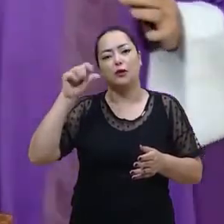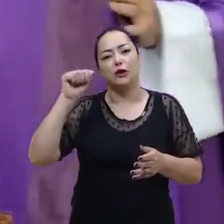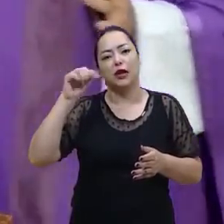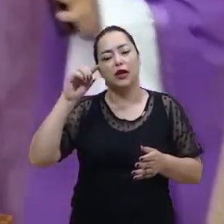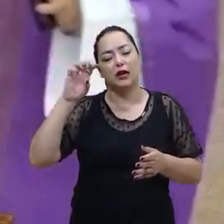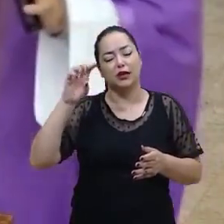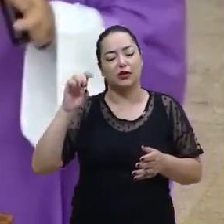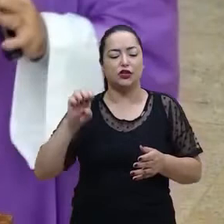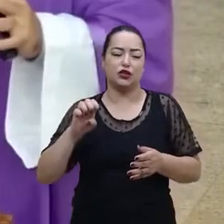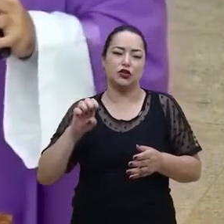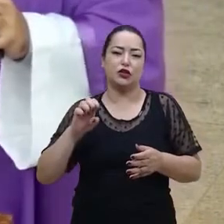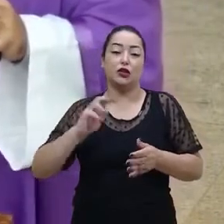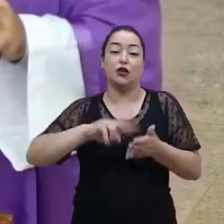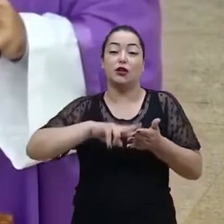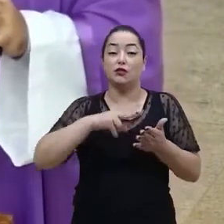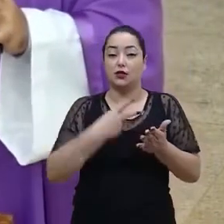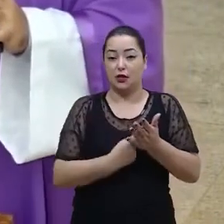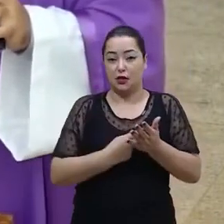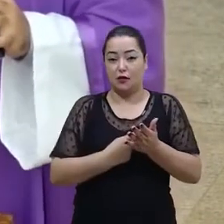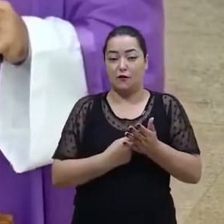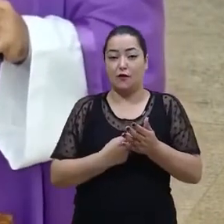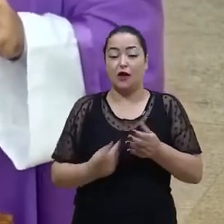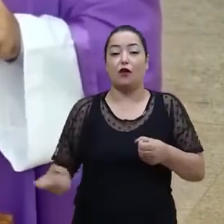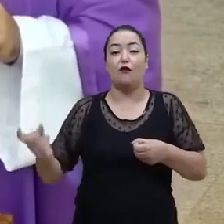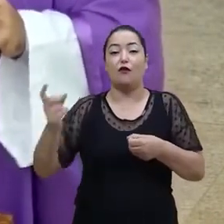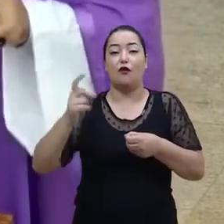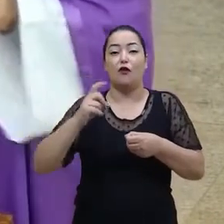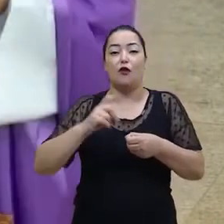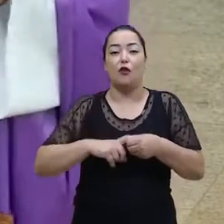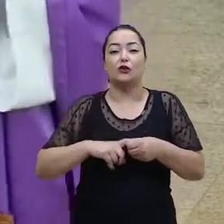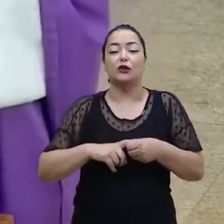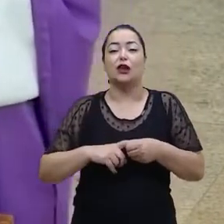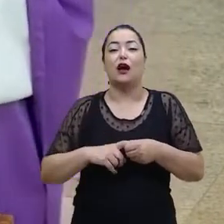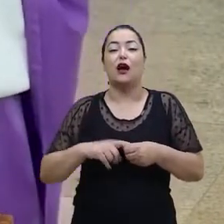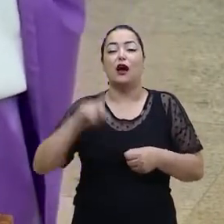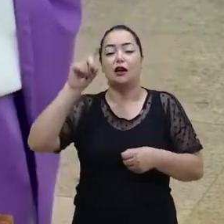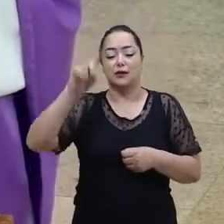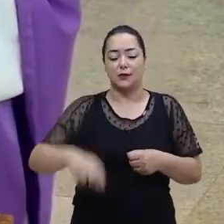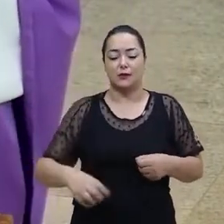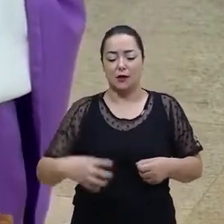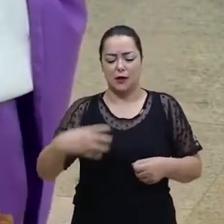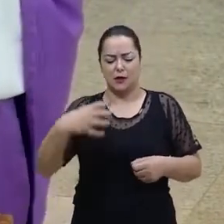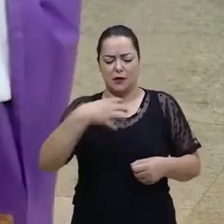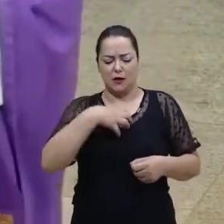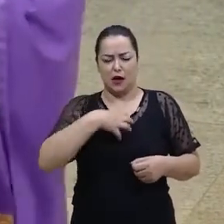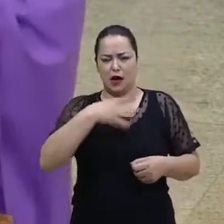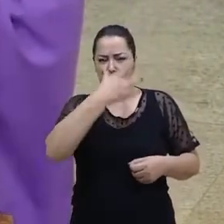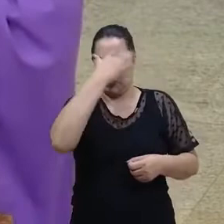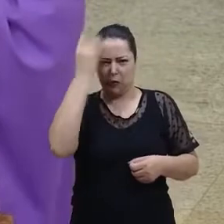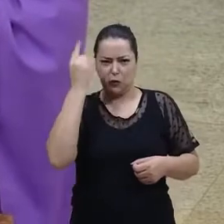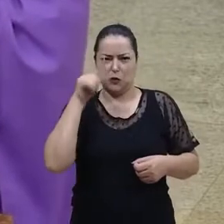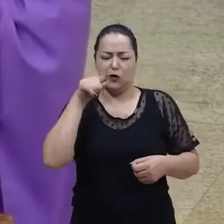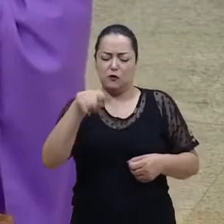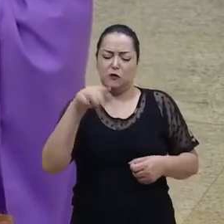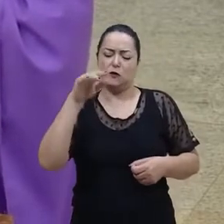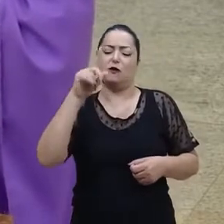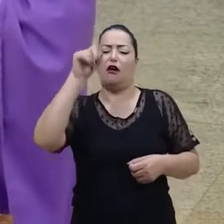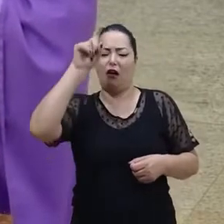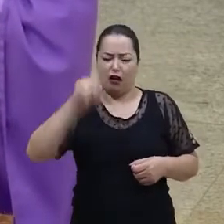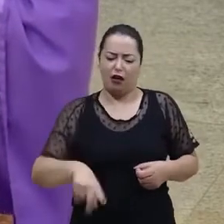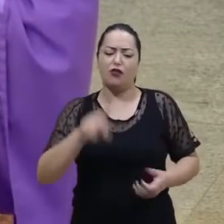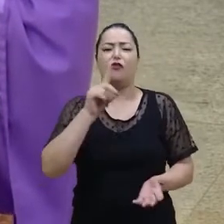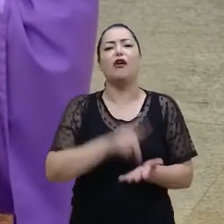seu chão voltar para onde você de onde você veio quem você é de fato pó isso é humildade